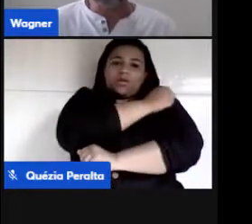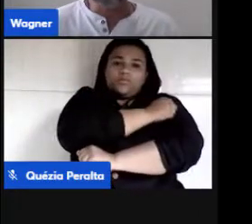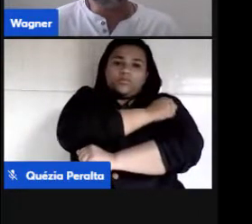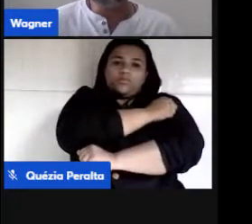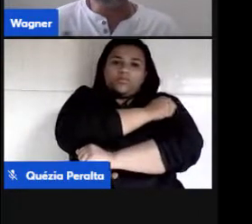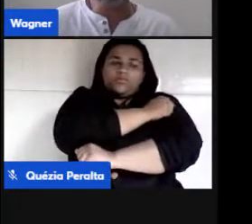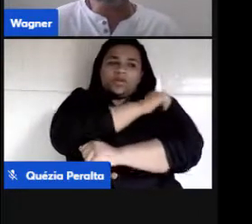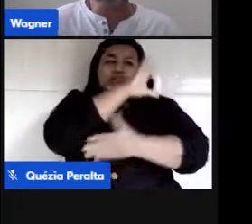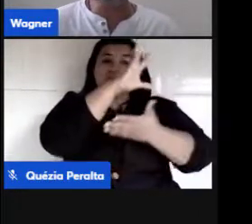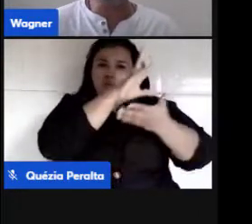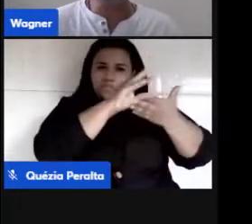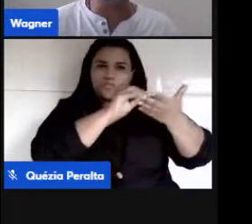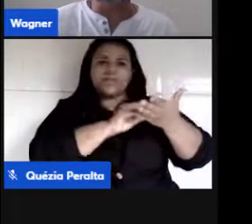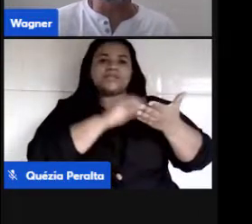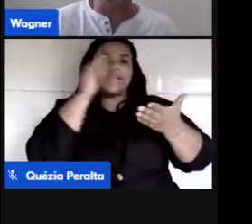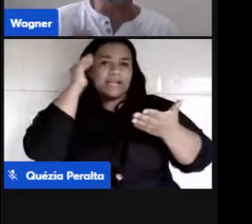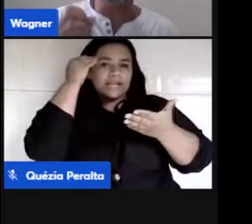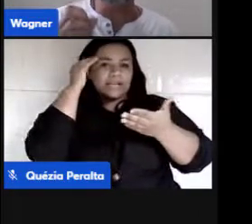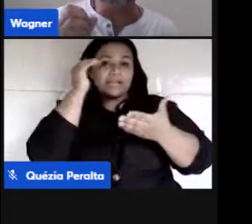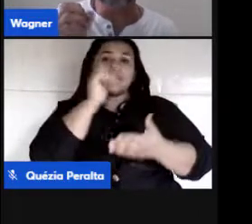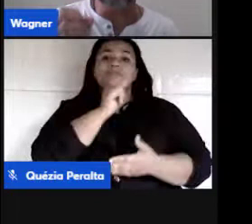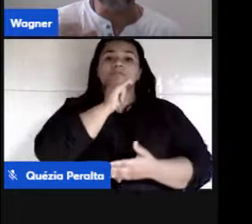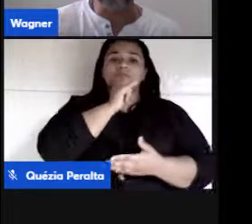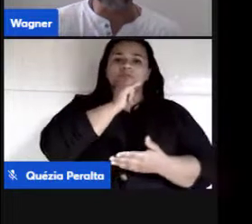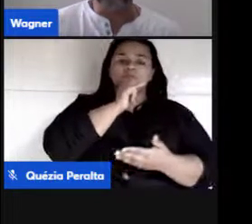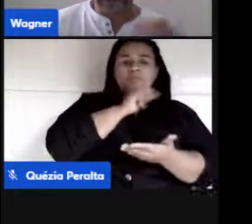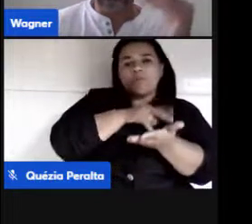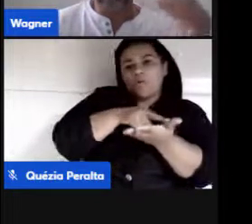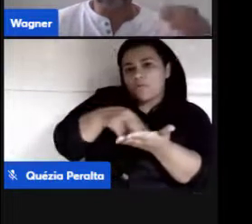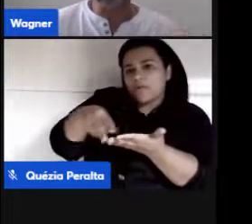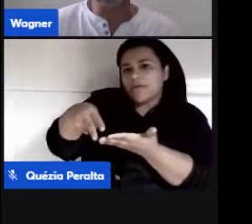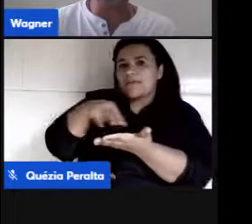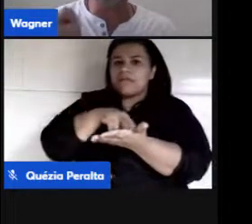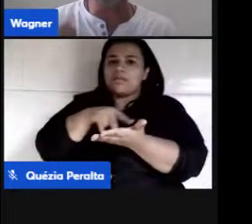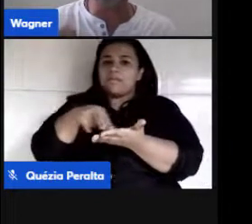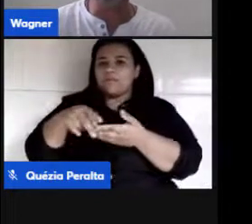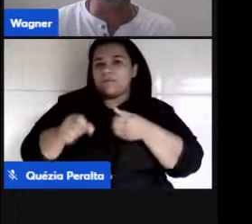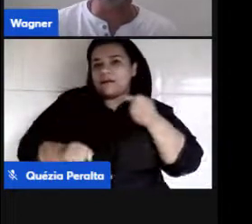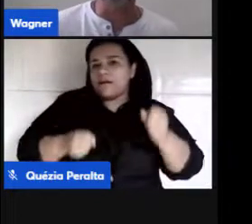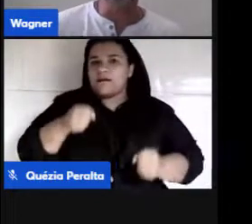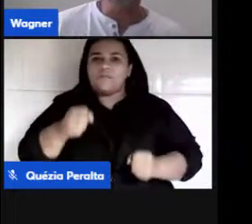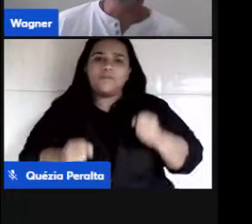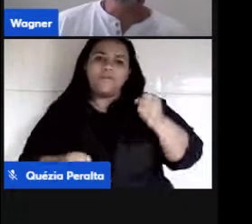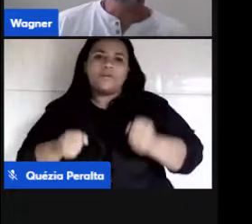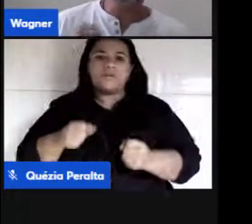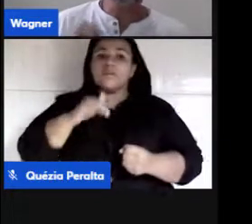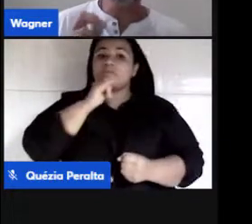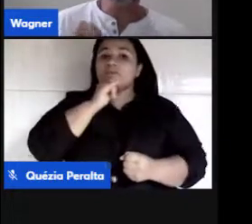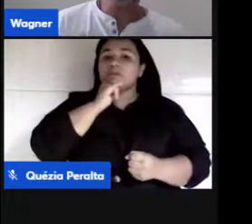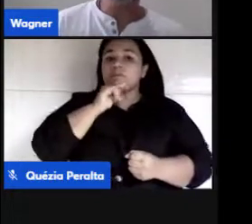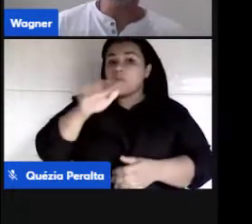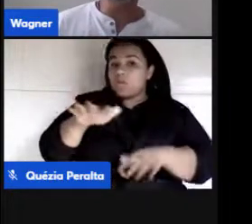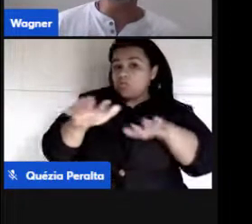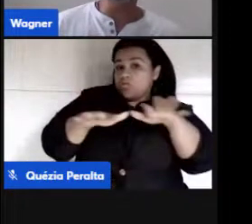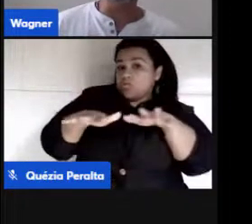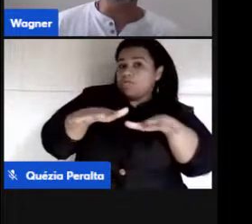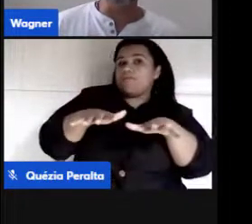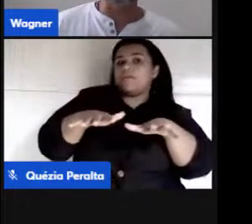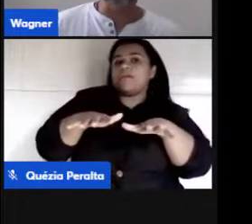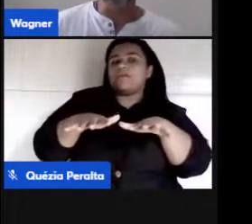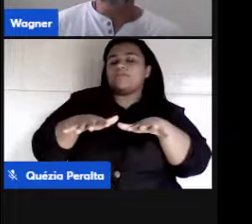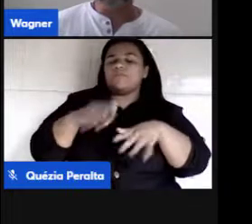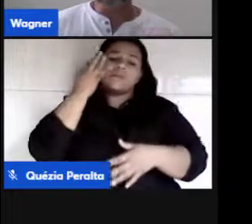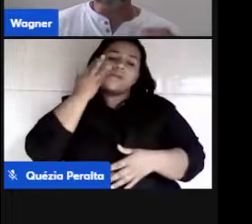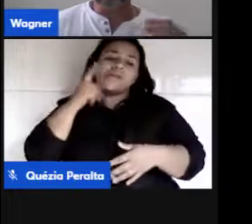caminhada, ou qualquer outra atividade, mas que você demonstre na oralidade e no movimento. Porque a criança, ela precisa de um